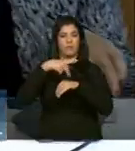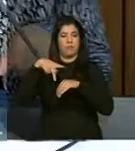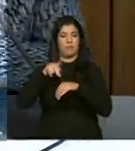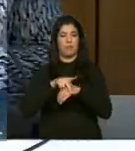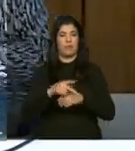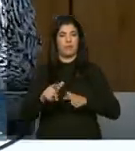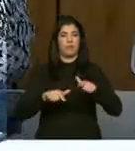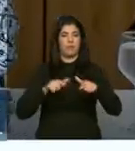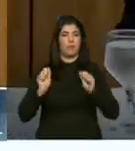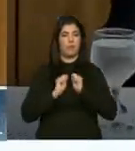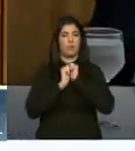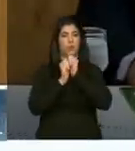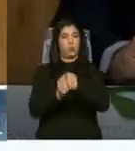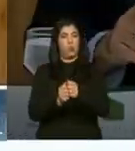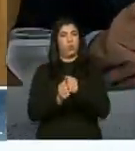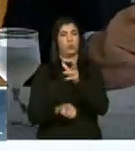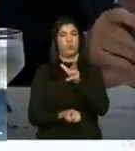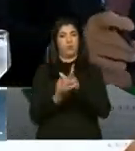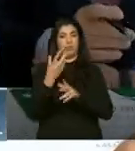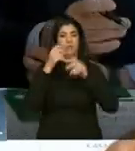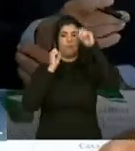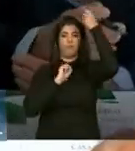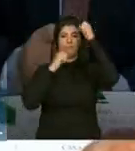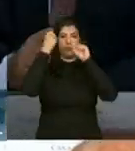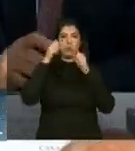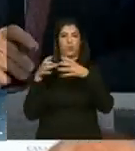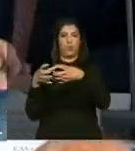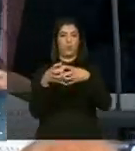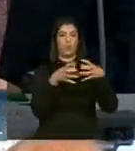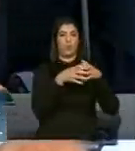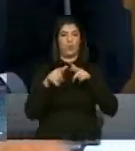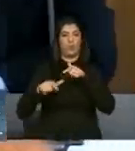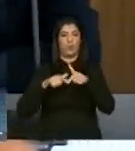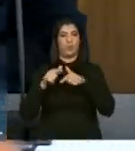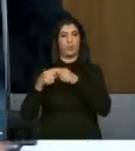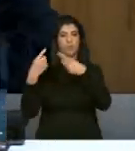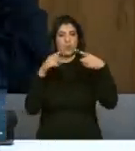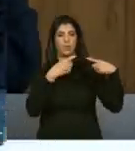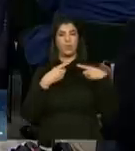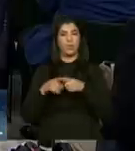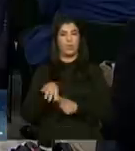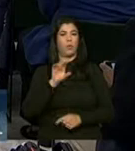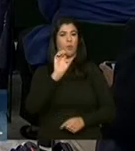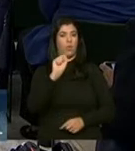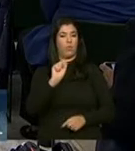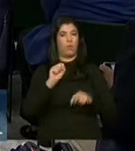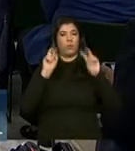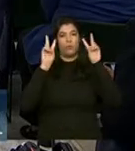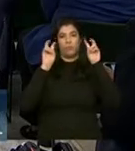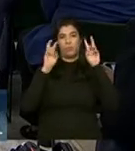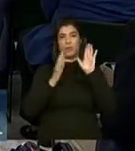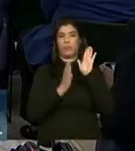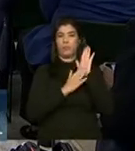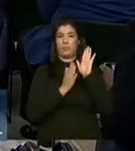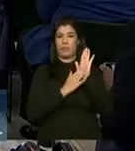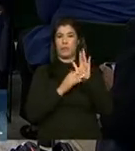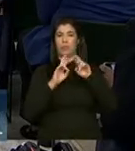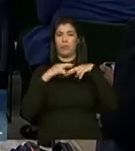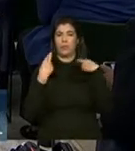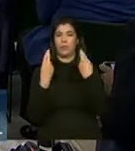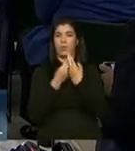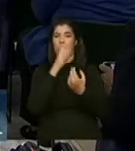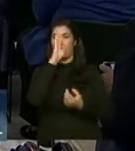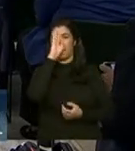a indústria. Grupos de trabalho foram criados para discutir 8 temas principais, em reuniões